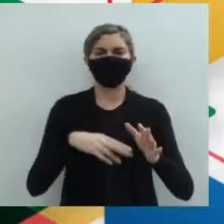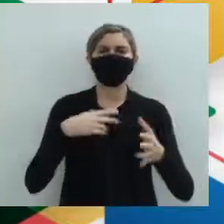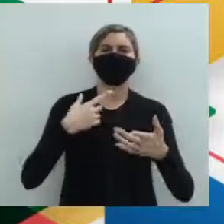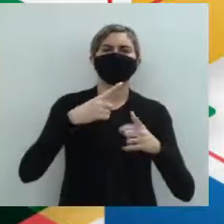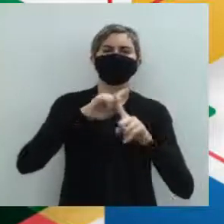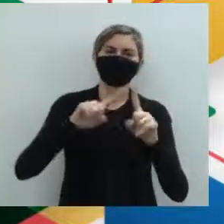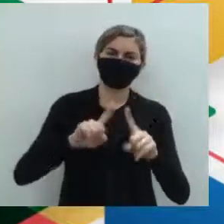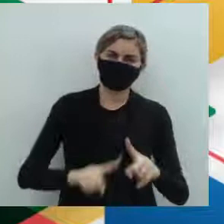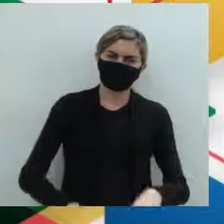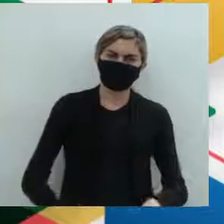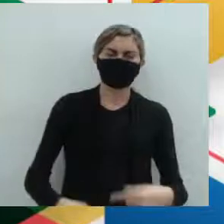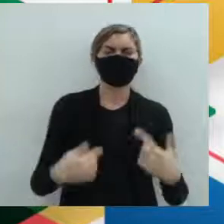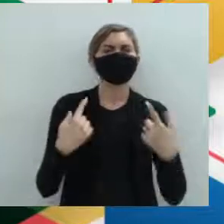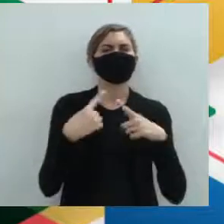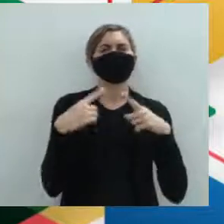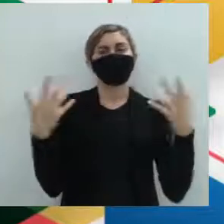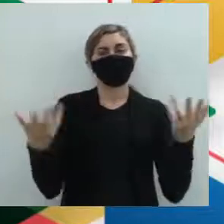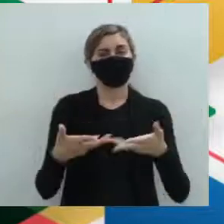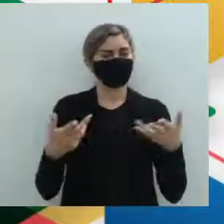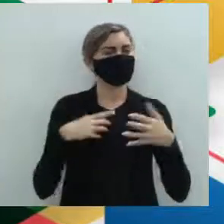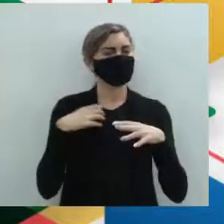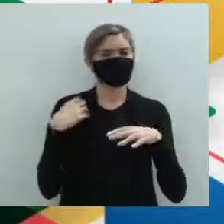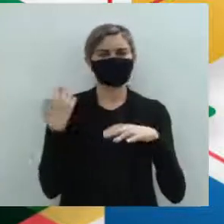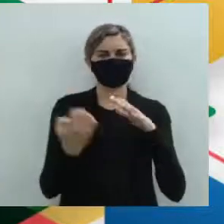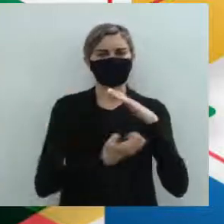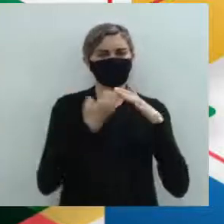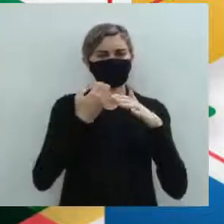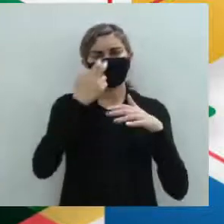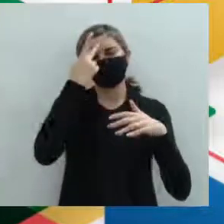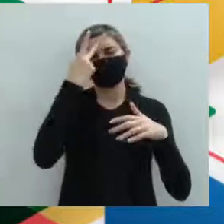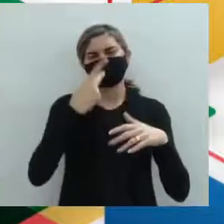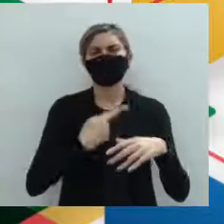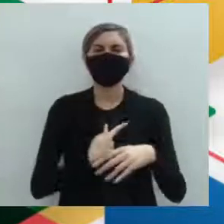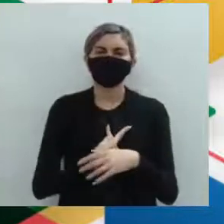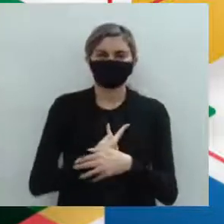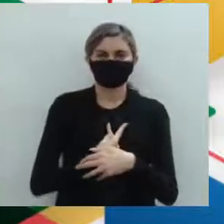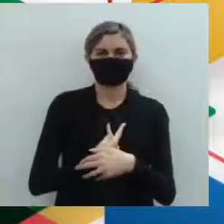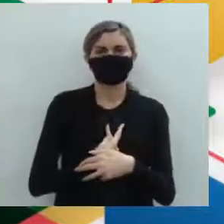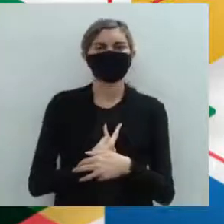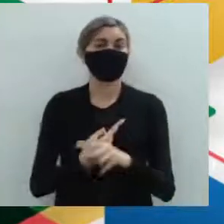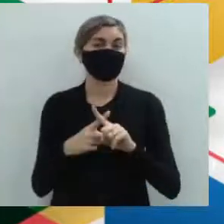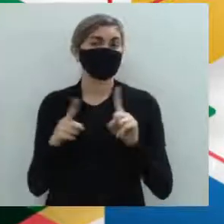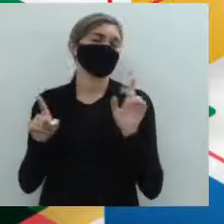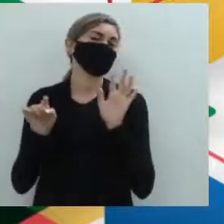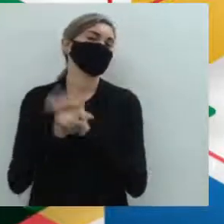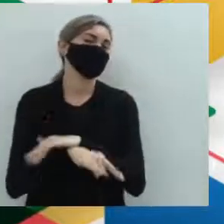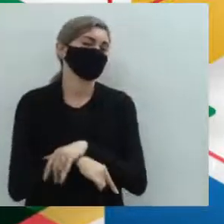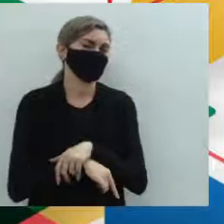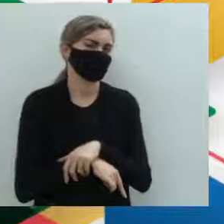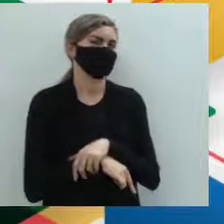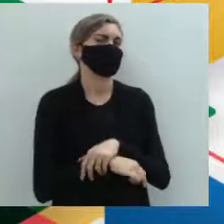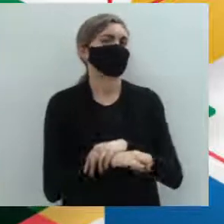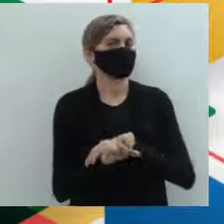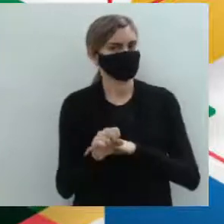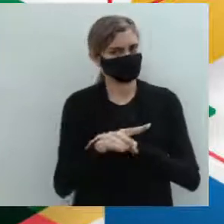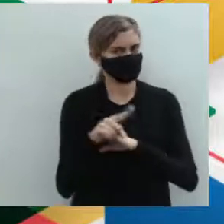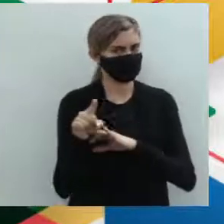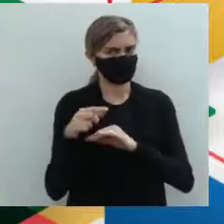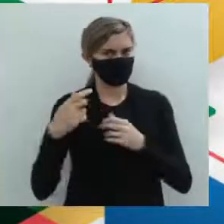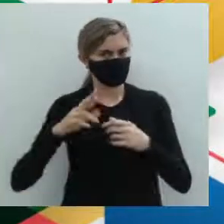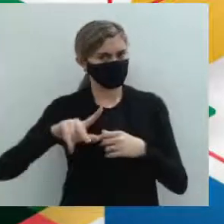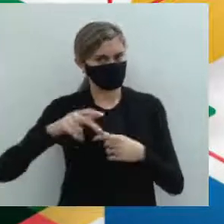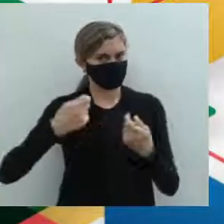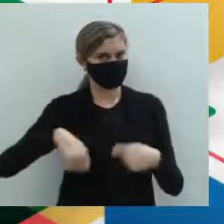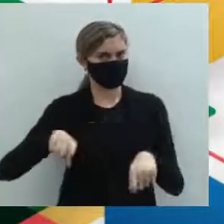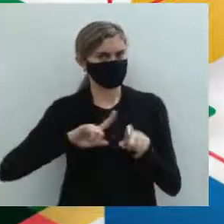sujeições e proibições, porque agora eles são empresários de si mesmos. Mas a pergunta é, será que eles não